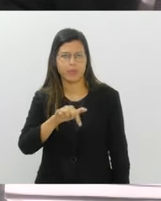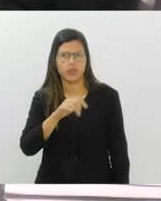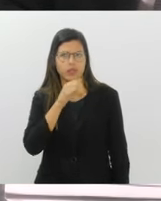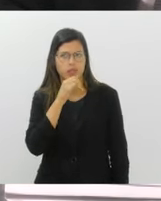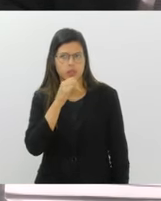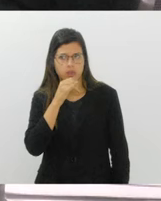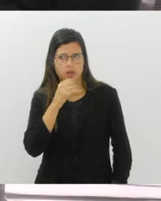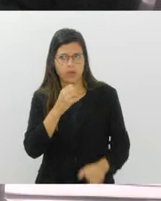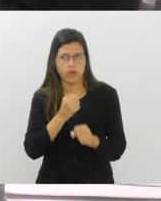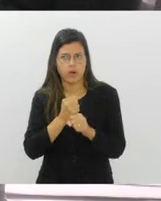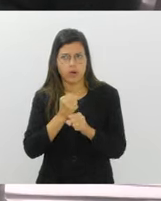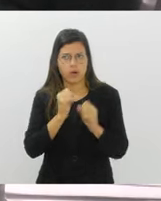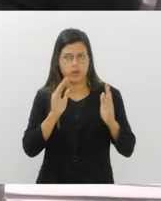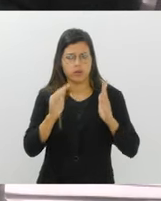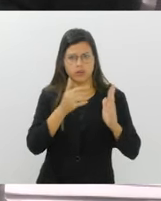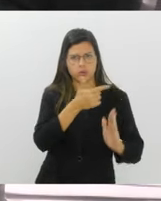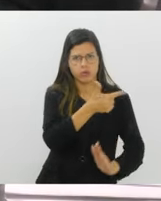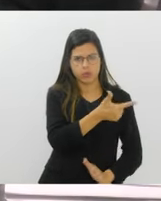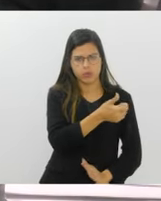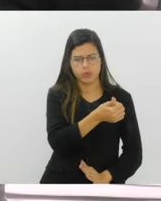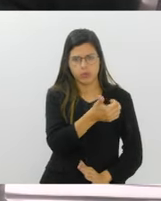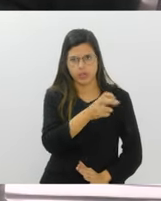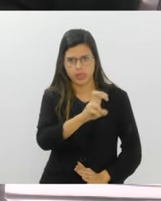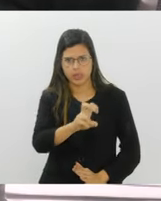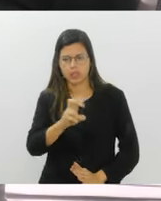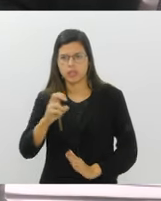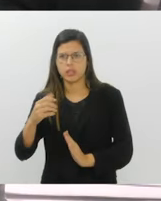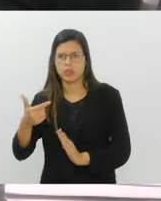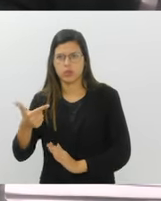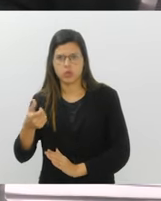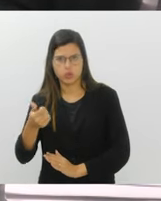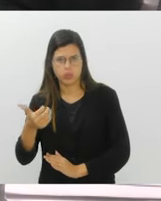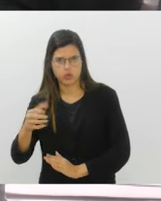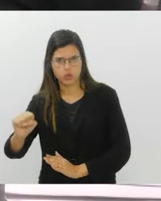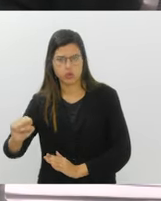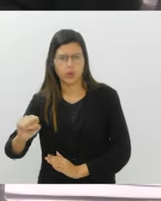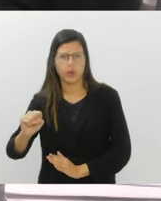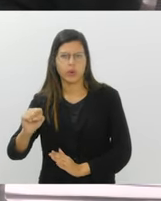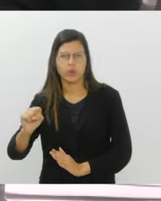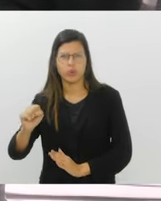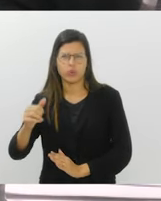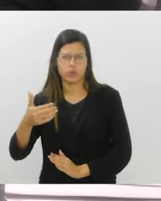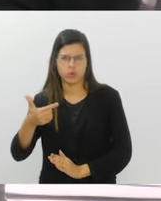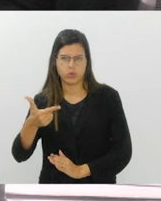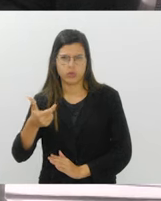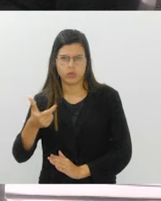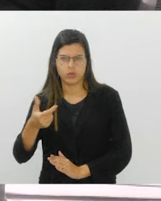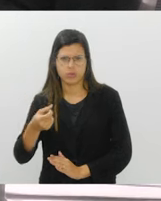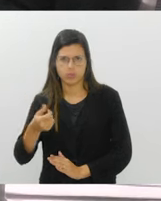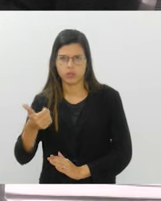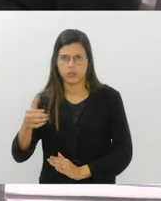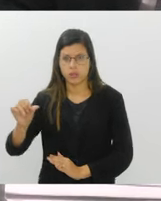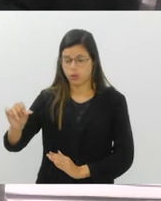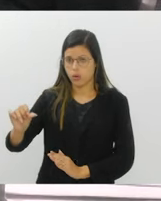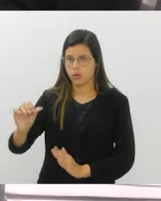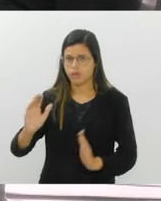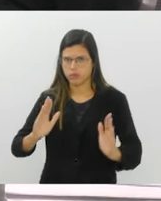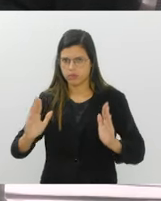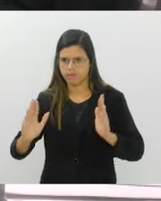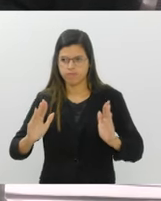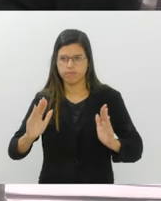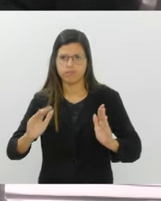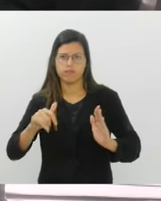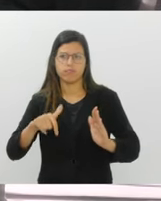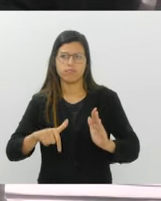nos anos entre 2015 e 2018, 2019, até 2019, ele chegou a transportar, no